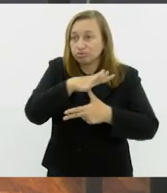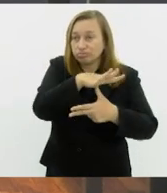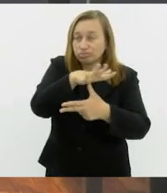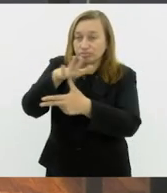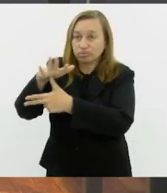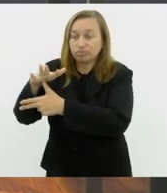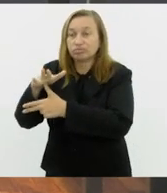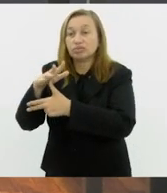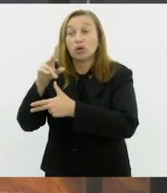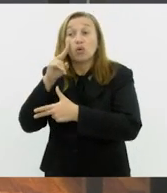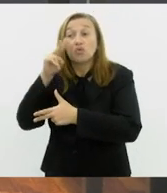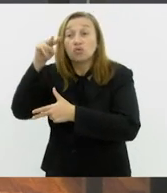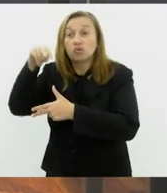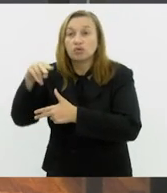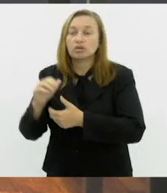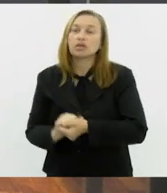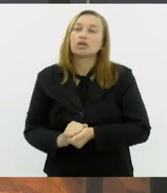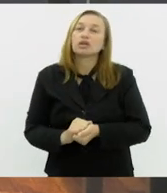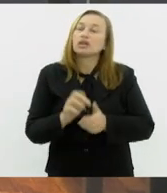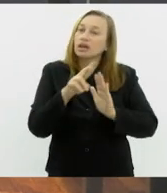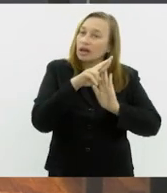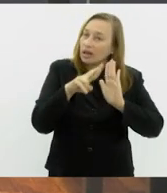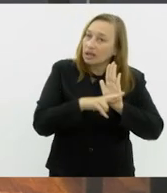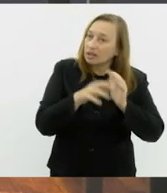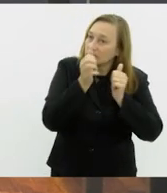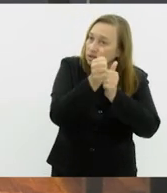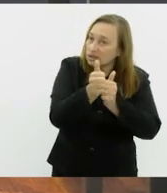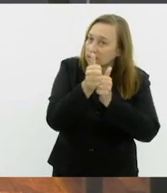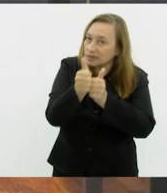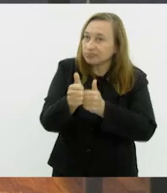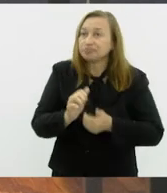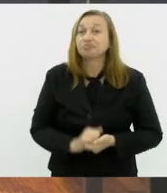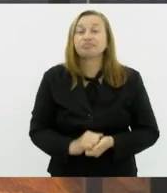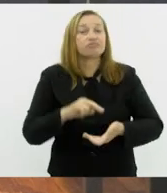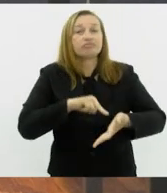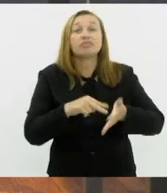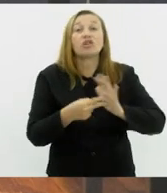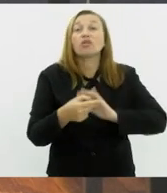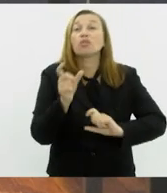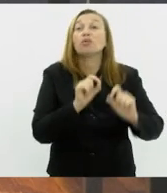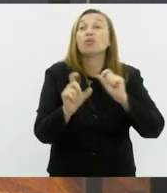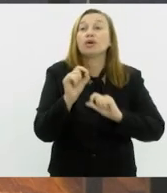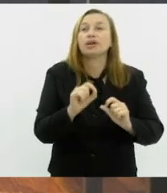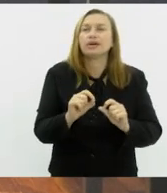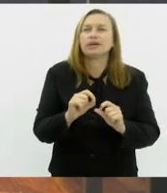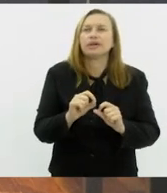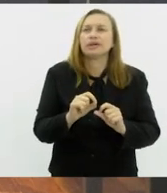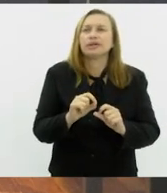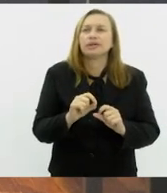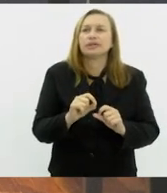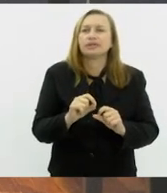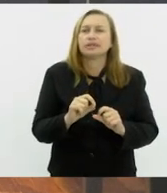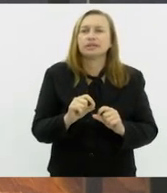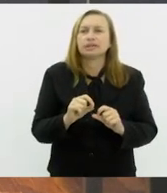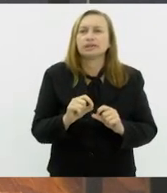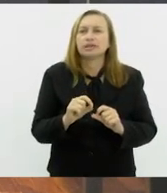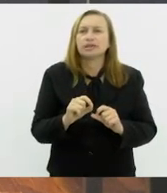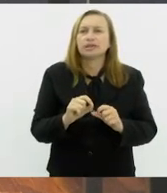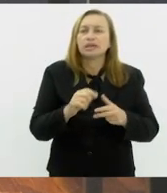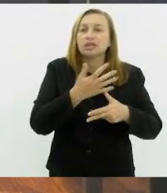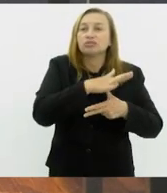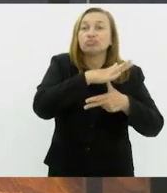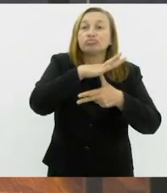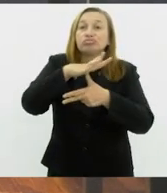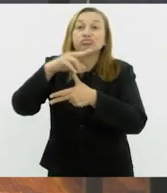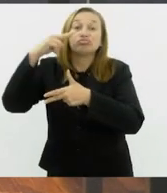visual? Desde que ela siga as regras de voo visual. Isso significa que elas estão se vendo com uma boa visibilidade,